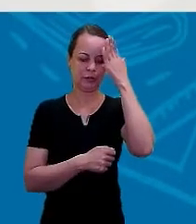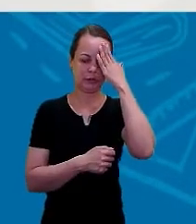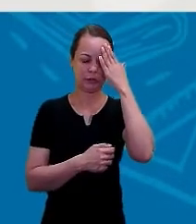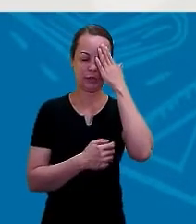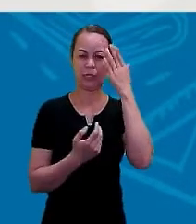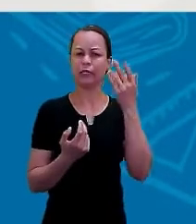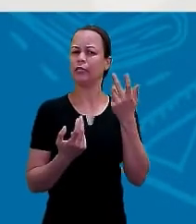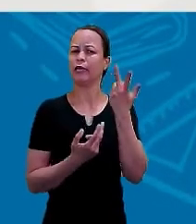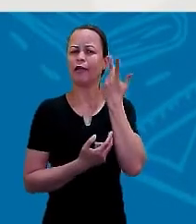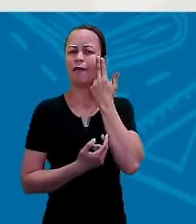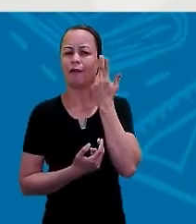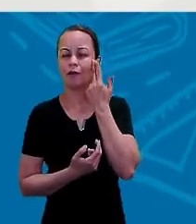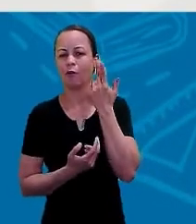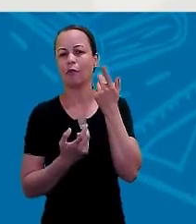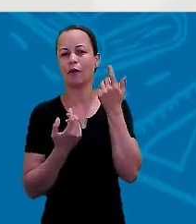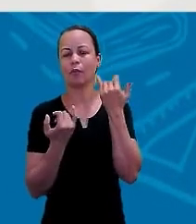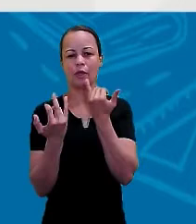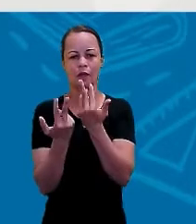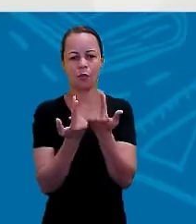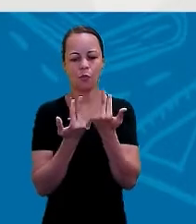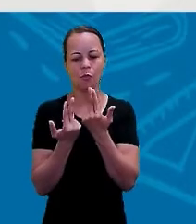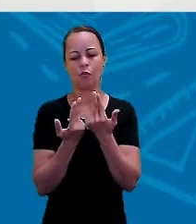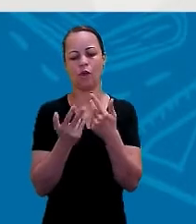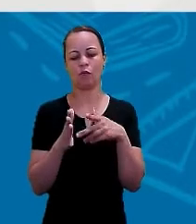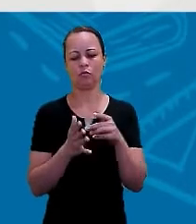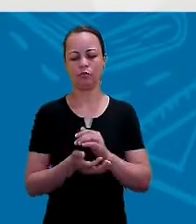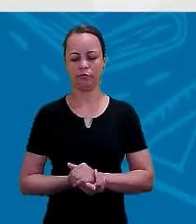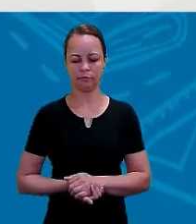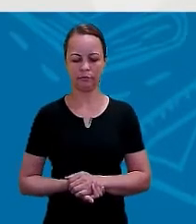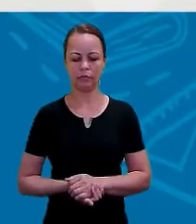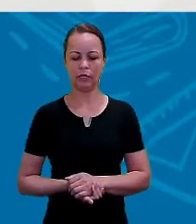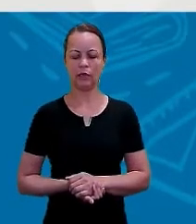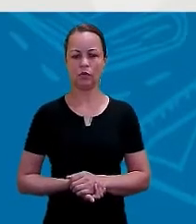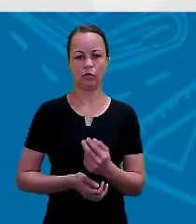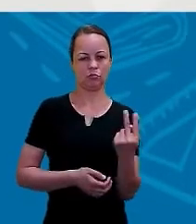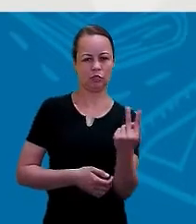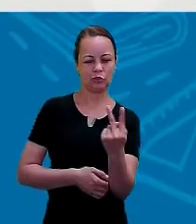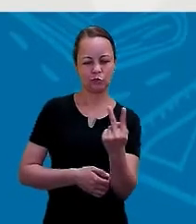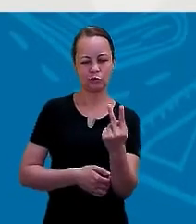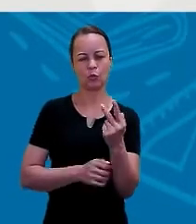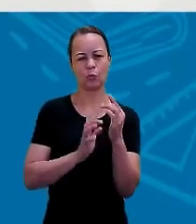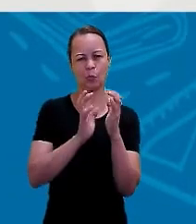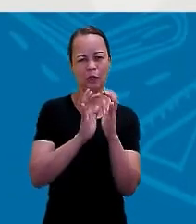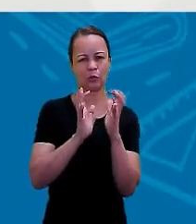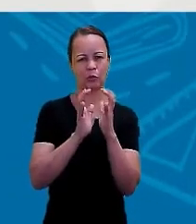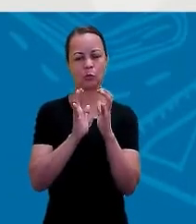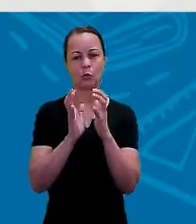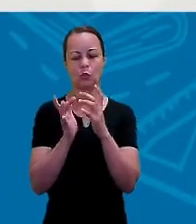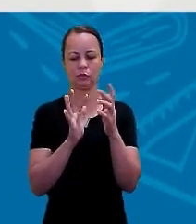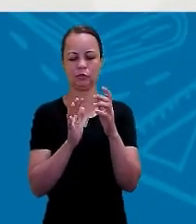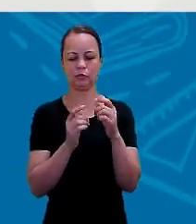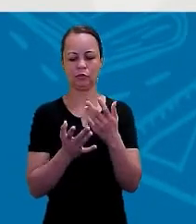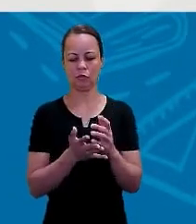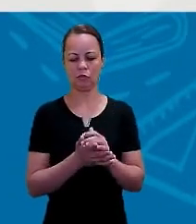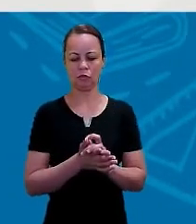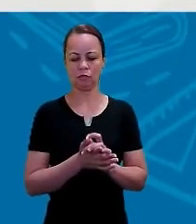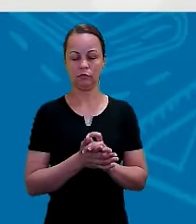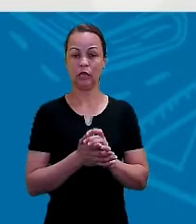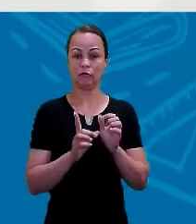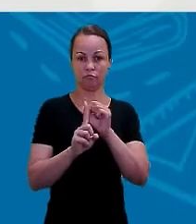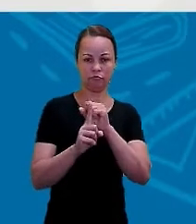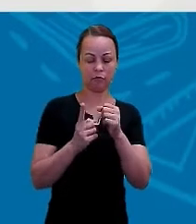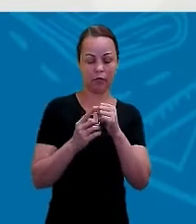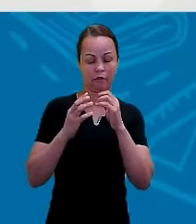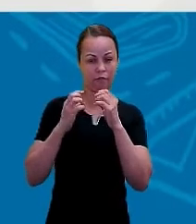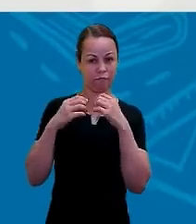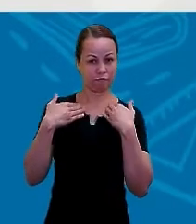mesmas, dá uma grande legitimidade, aonde eu posso dizer que tanto a dor como a dor física, a gente não tem dúvida que ela é algo que é real,